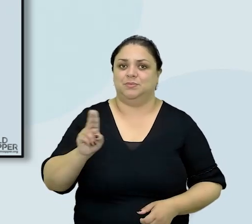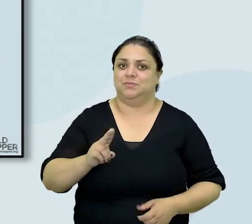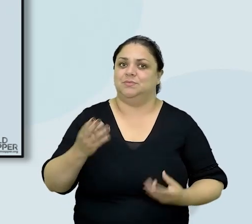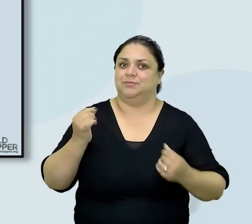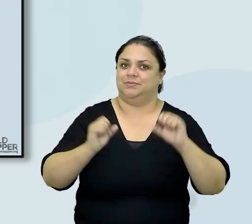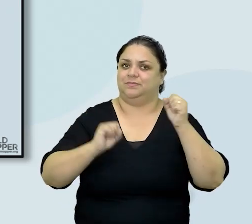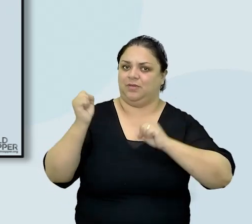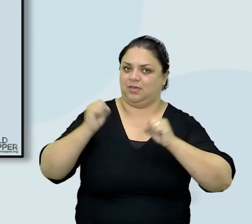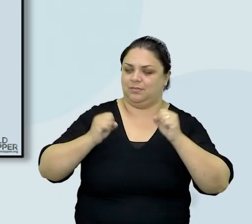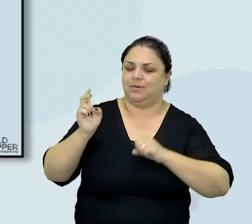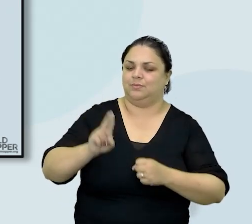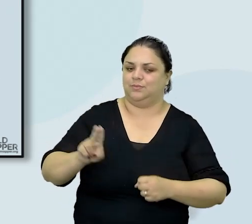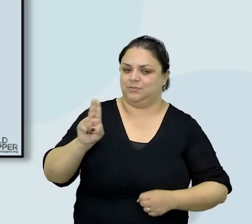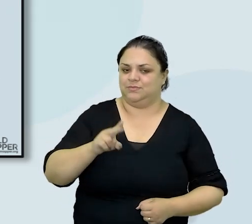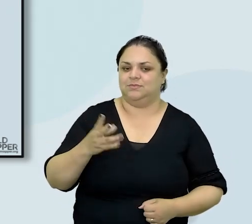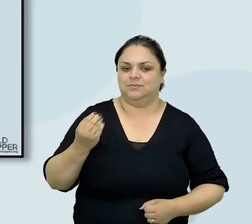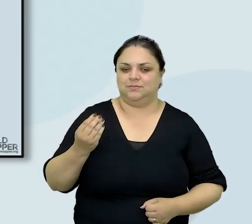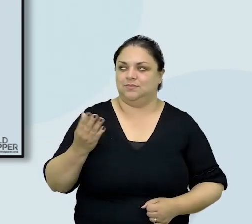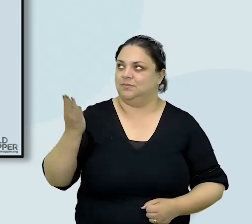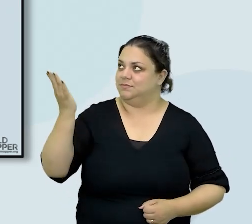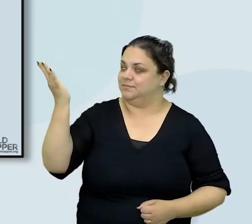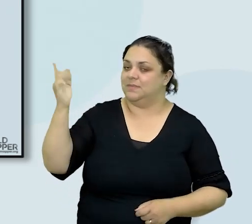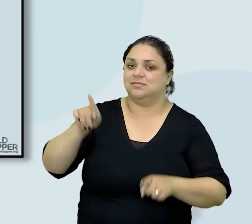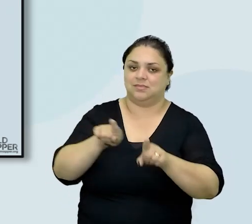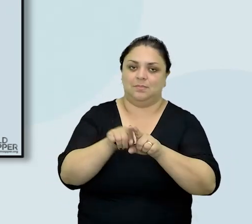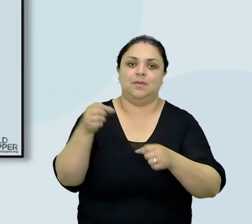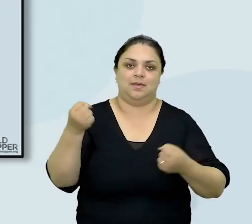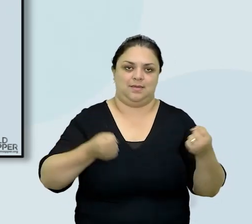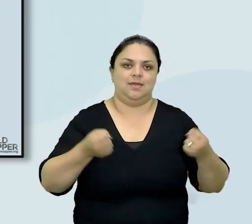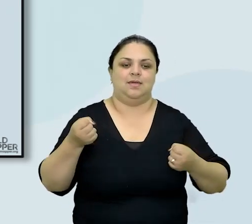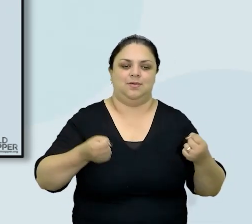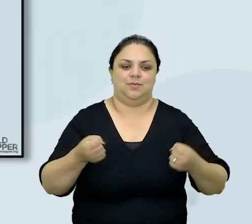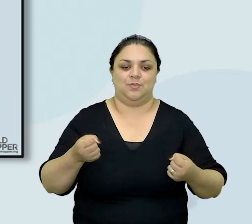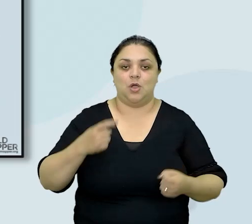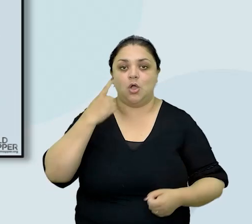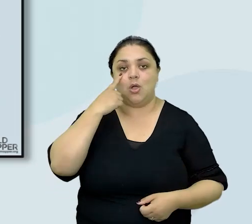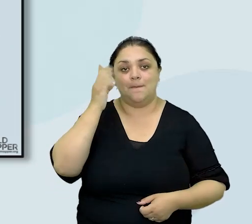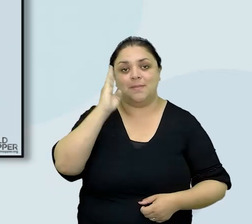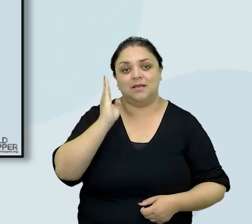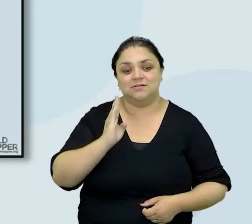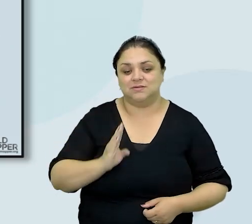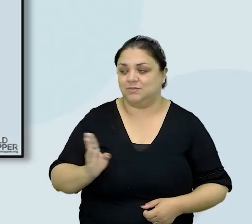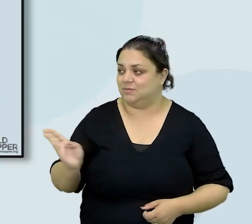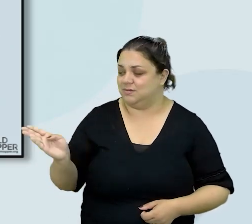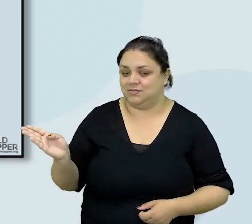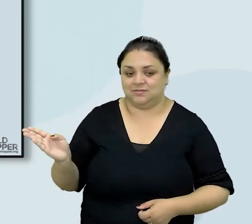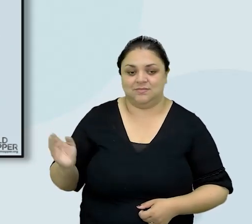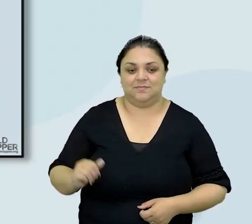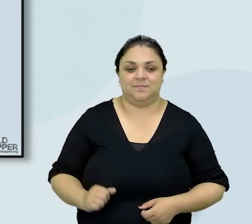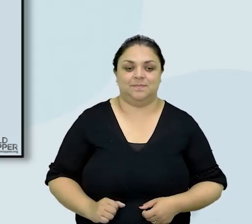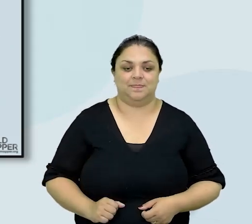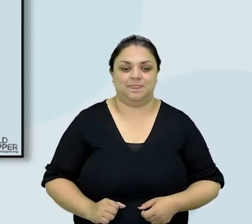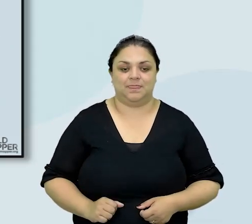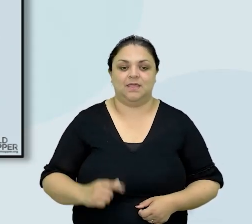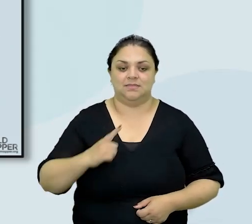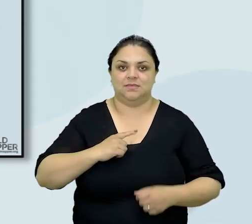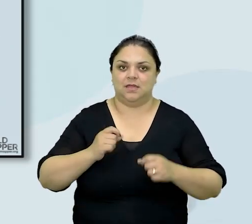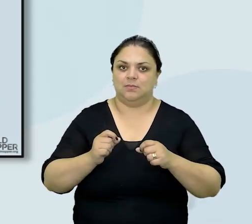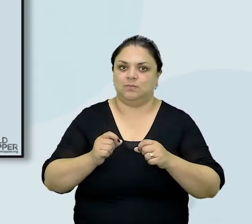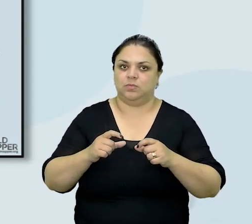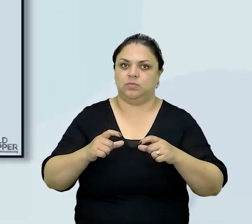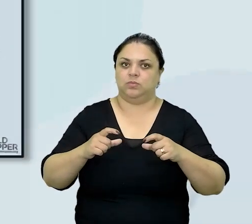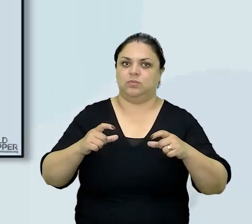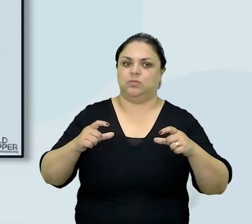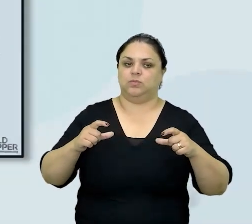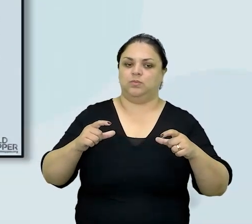aí na indústria, né, e também aí nos automóveis. Então, olha lá o Brasil. Ele teve uma escala, ele foi subindo ali, né,